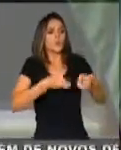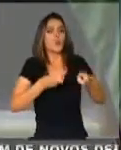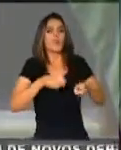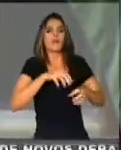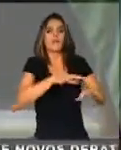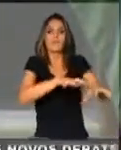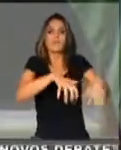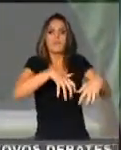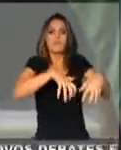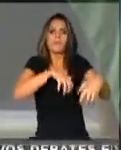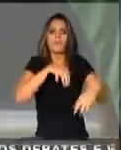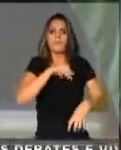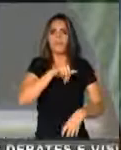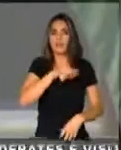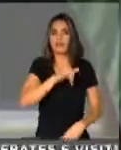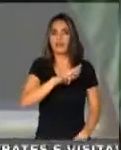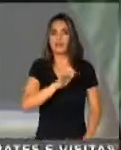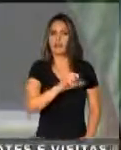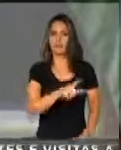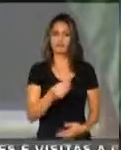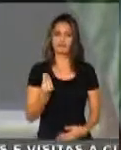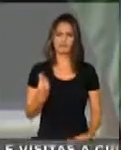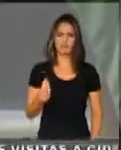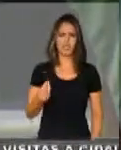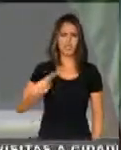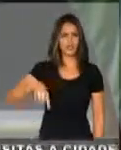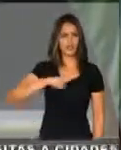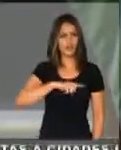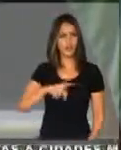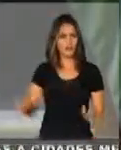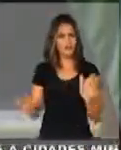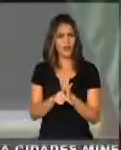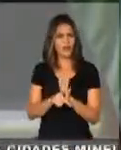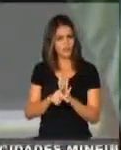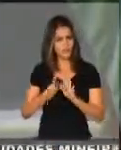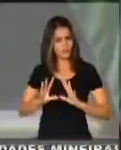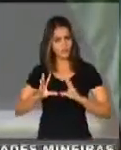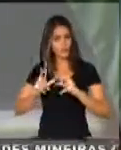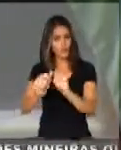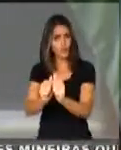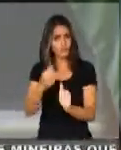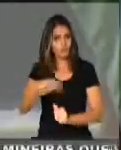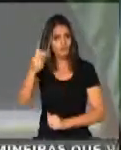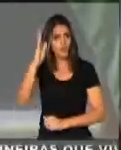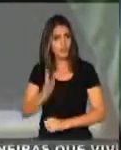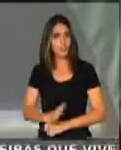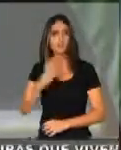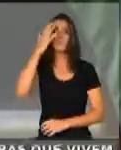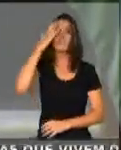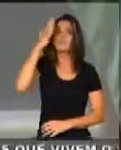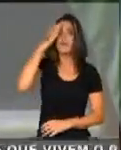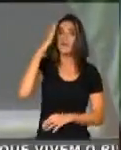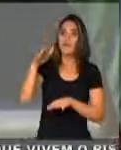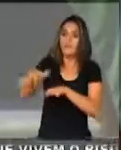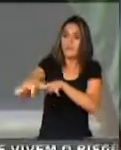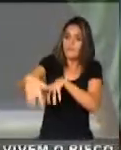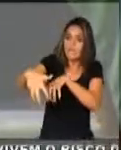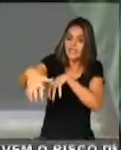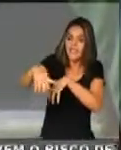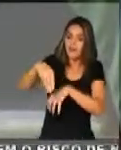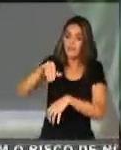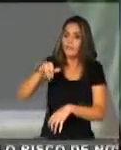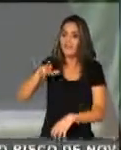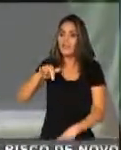mineral. Nós somos todos brasileiros. Nós sabemos que o minério é fonte de divisas para o